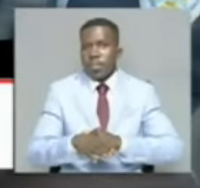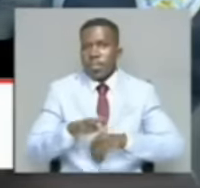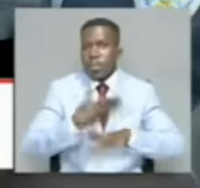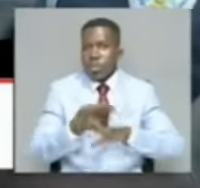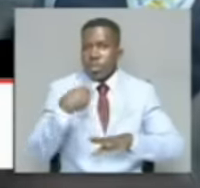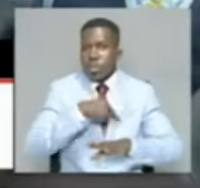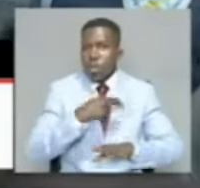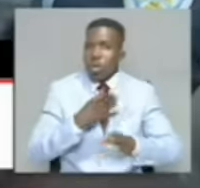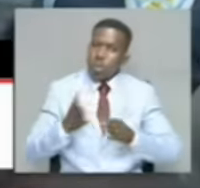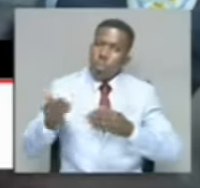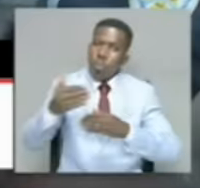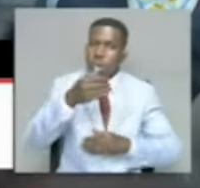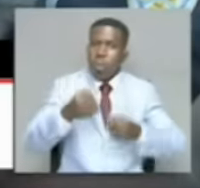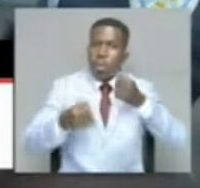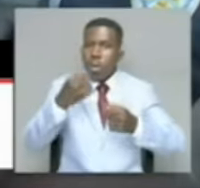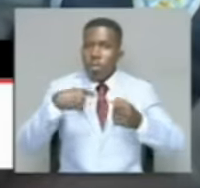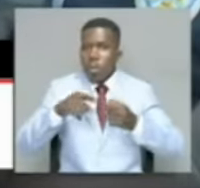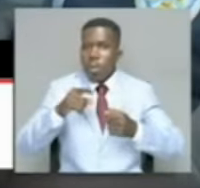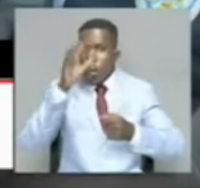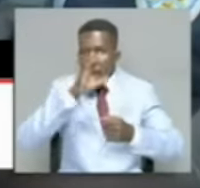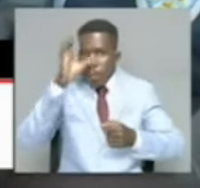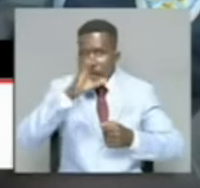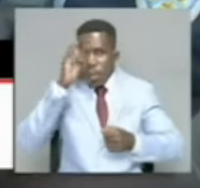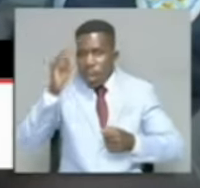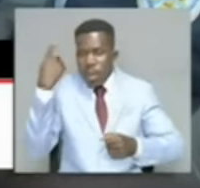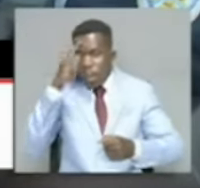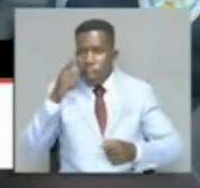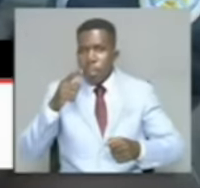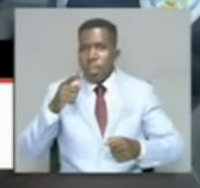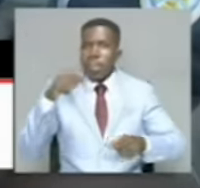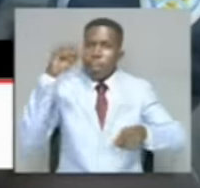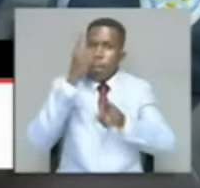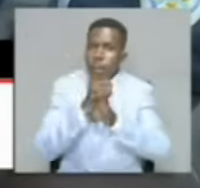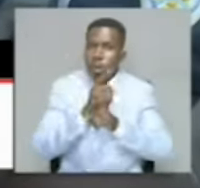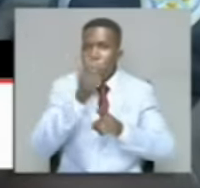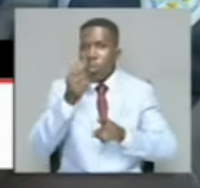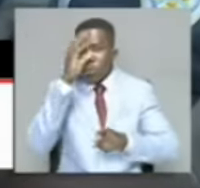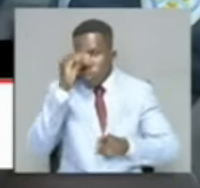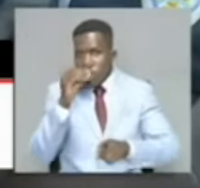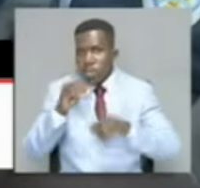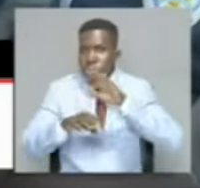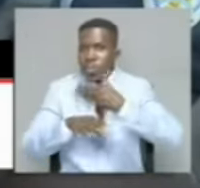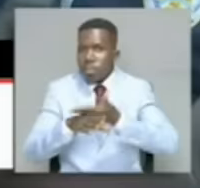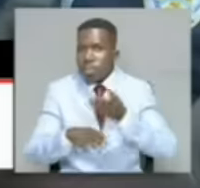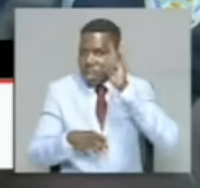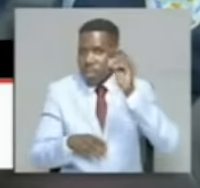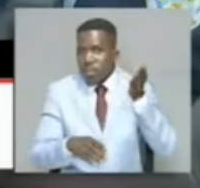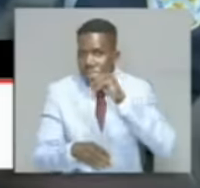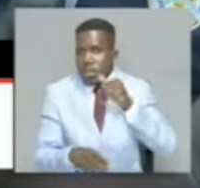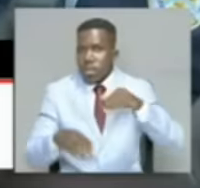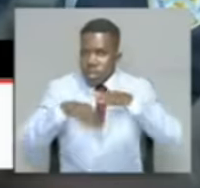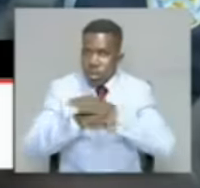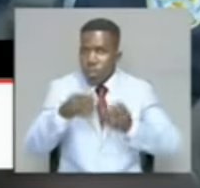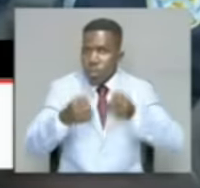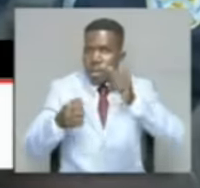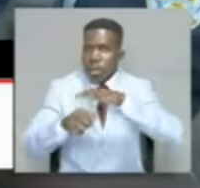nós viramos o carro e fomos até com eles para apanhar o homem do o Pindura. E aí ele veio, ele metemos no carro. É